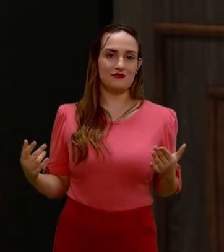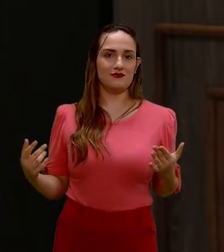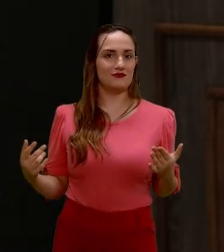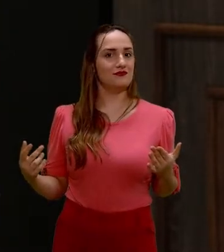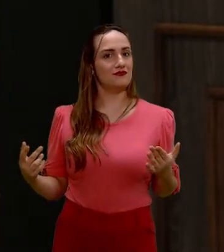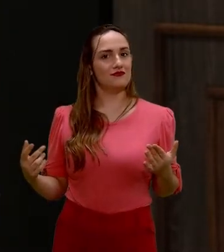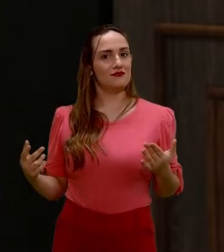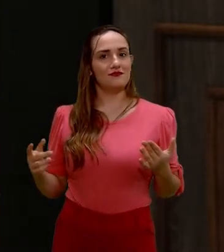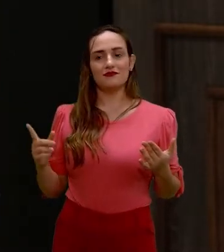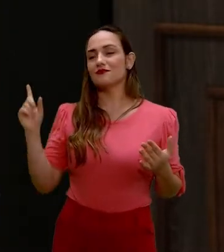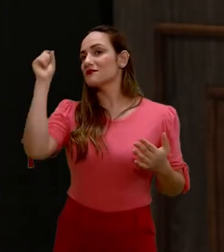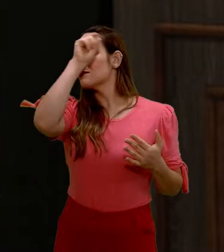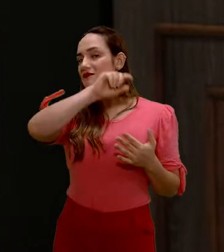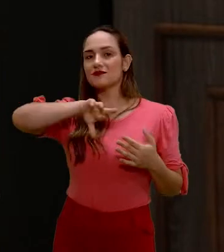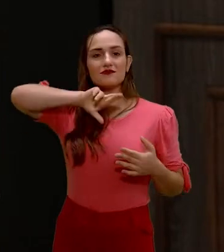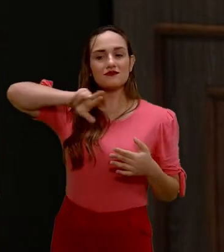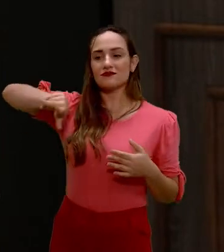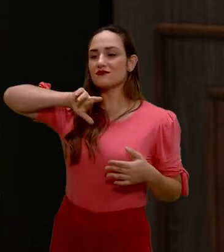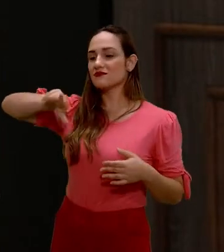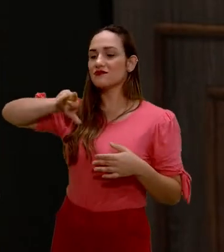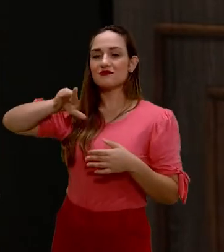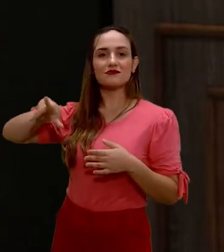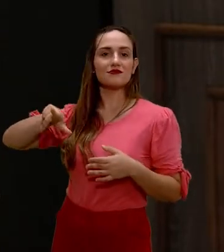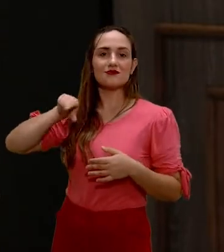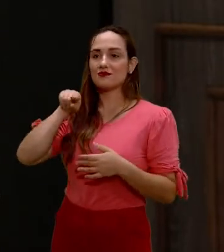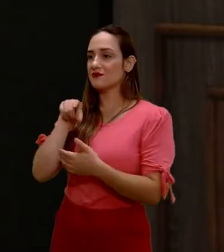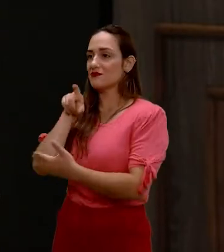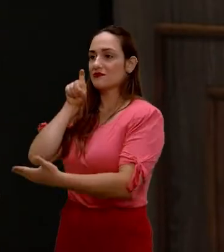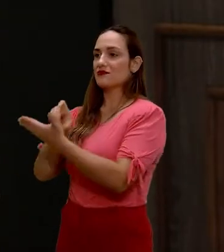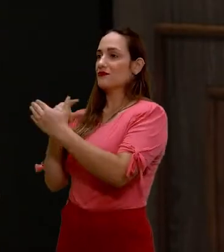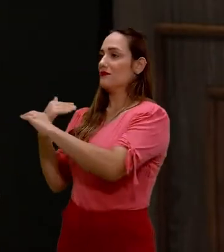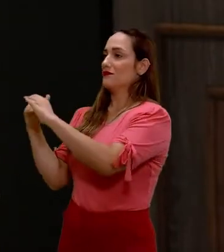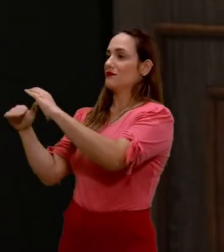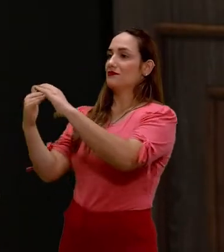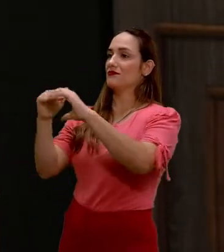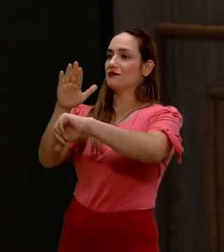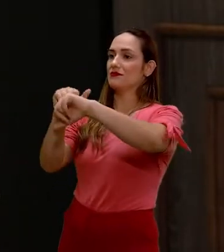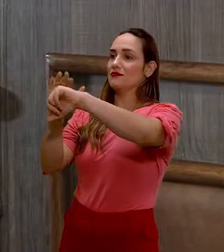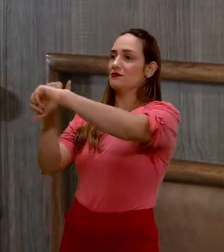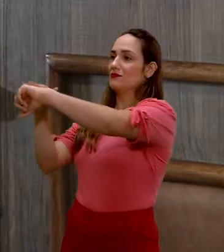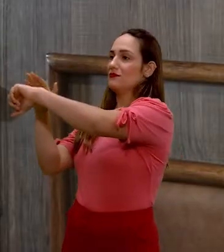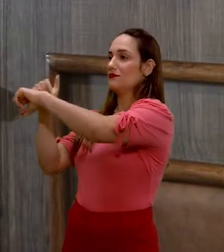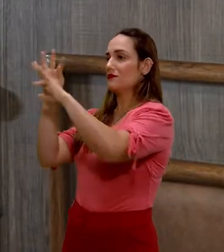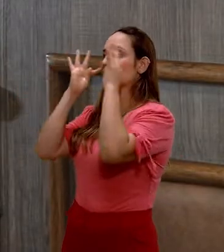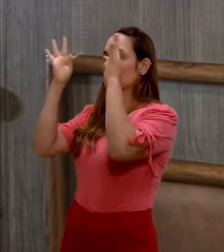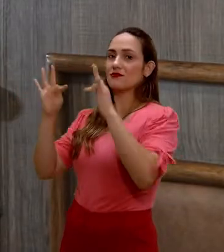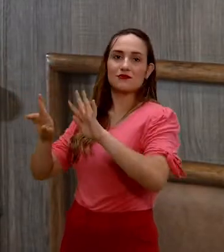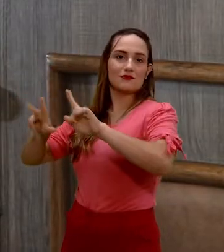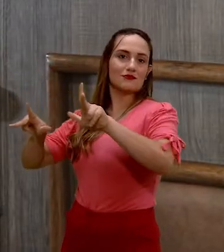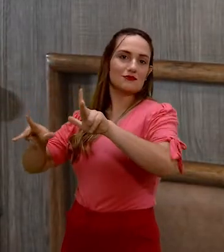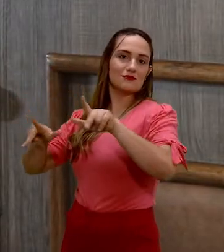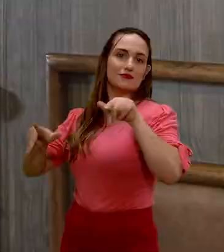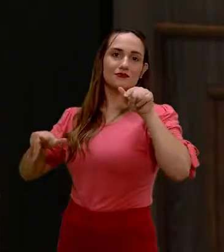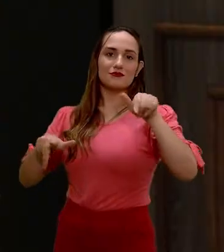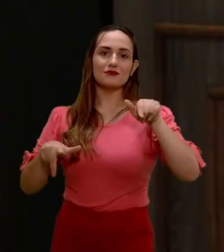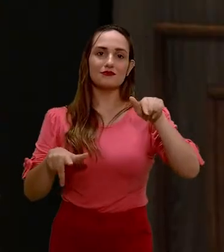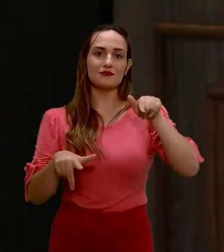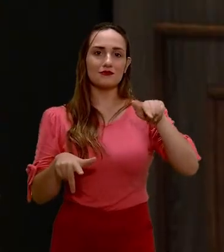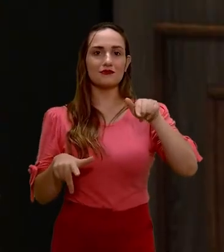por exemplo, visto MP, que ele simplesmente vai clicar um botão e o processo vai para o Ministério Público. Então, obviamente